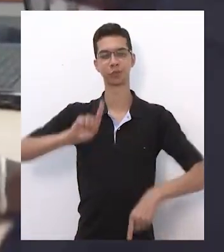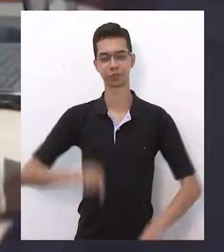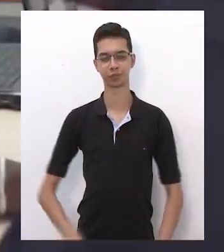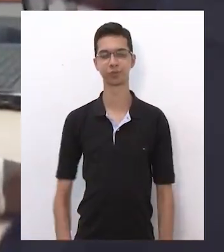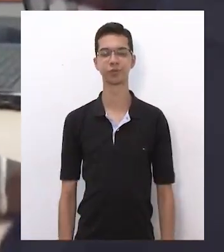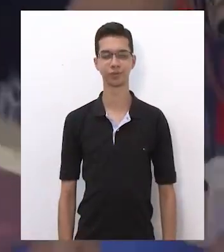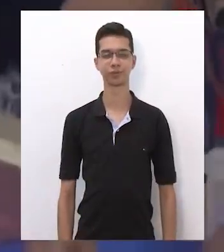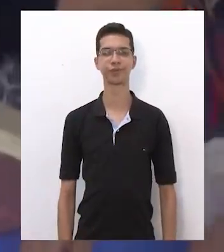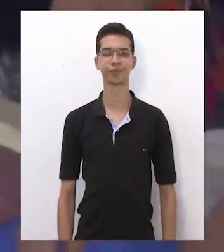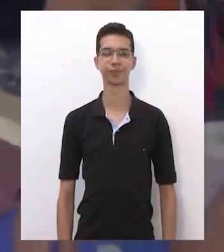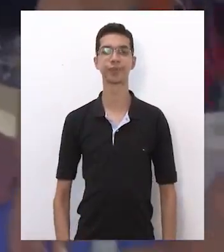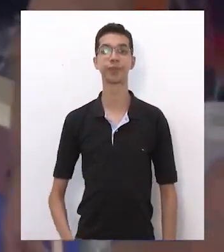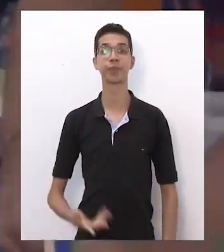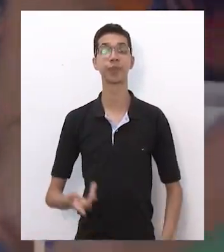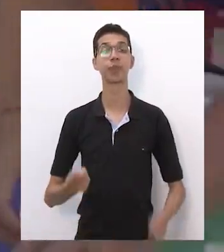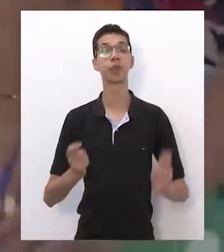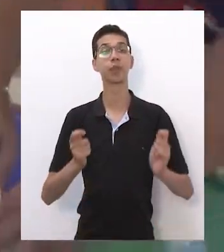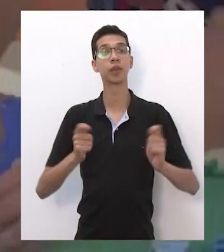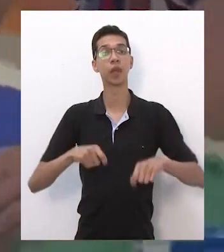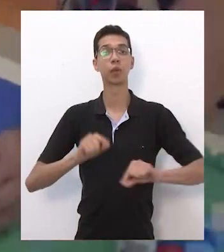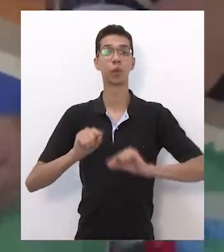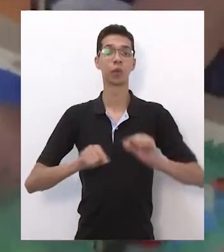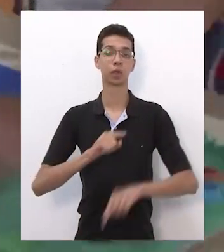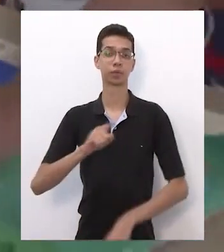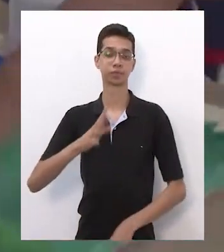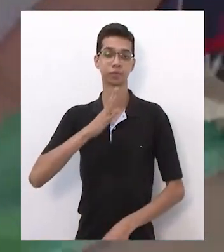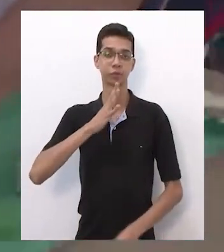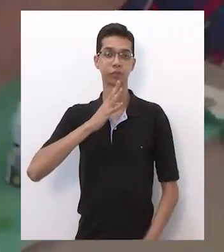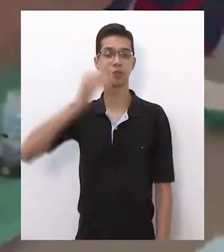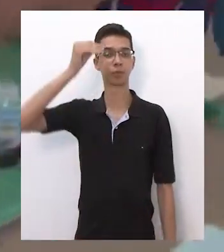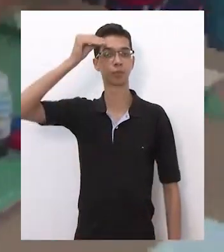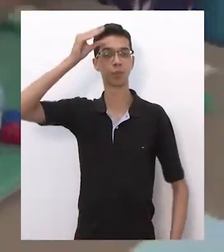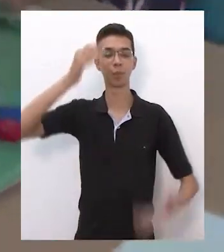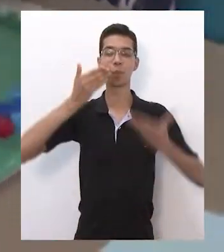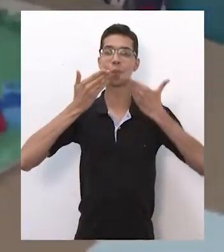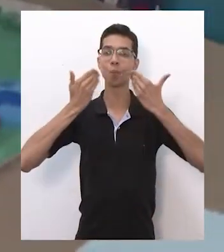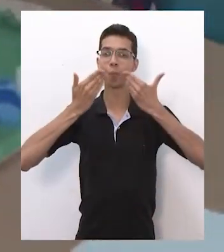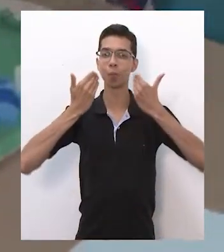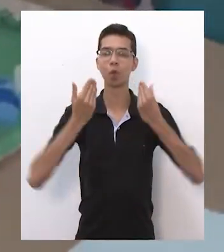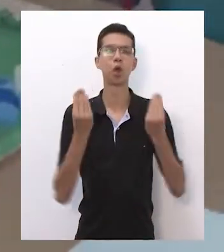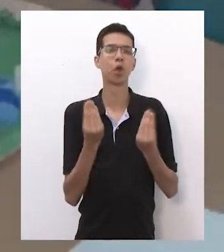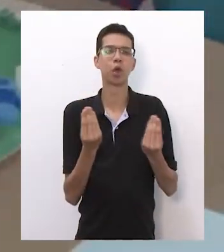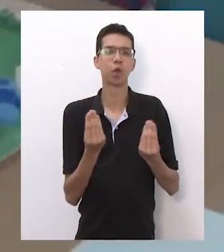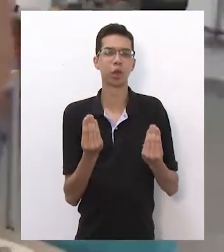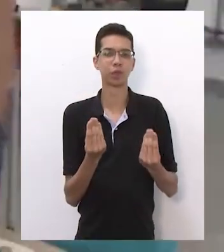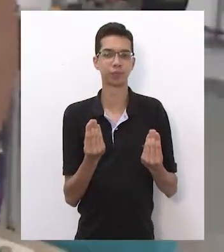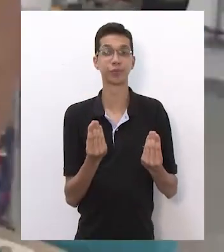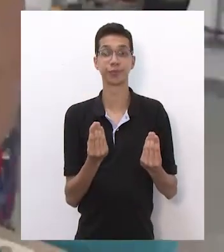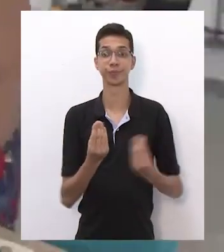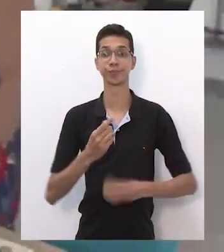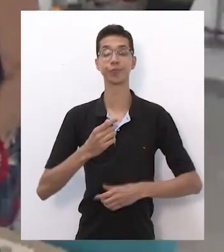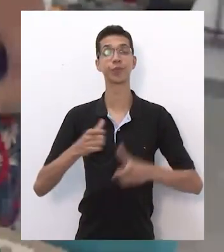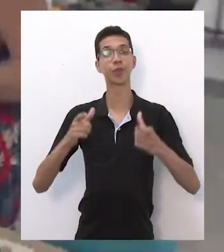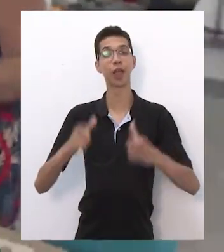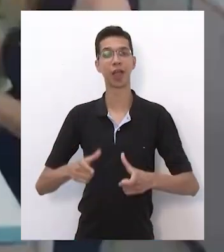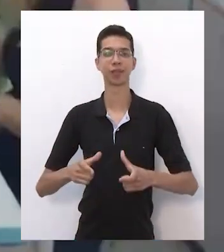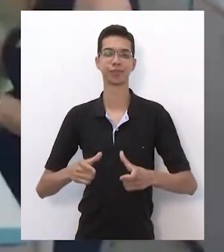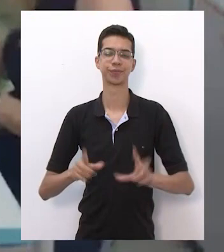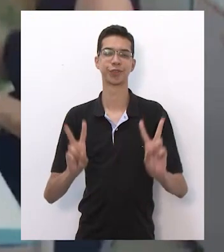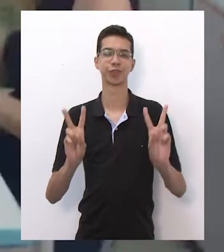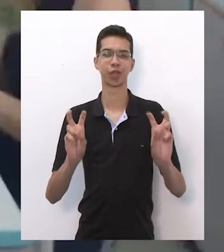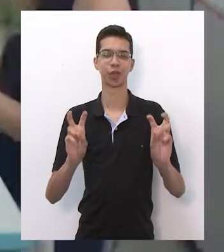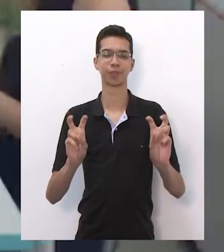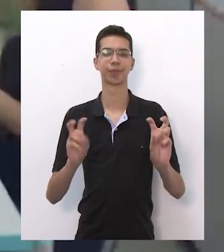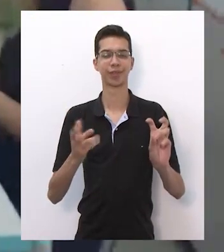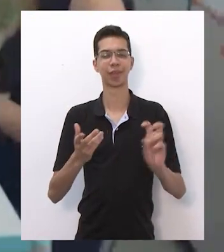Além da opção presencial, vocês podem ampliar os conhecimentos aqui através do nosso canal de formação. A trilha